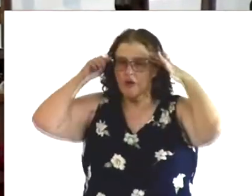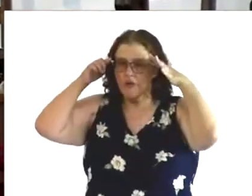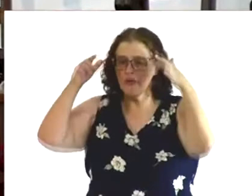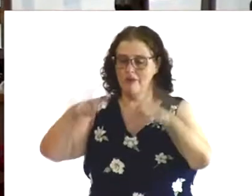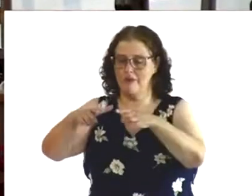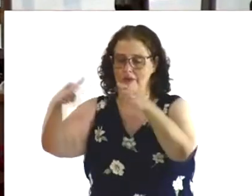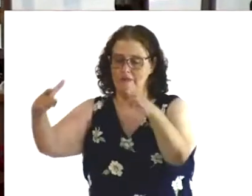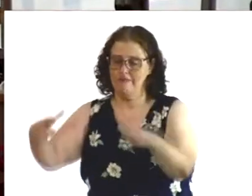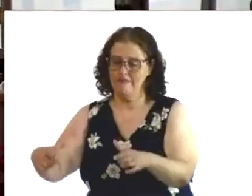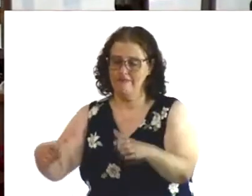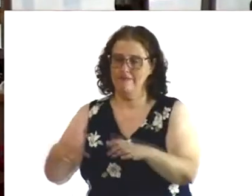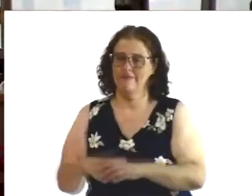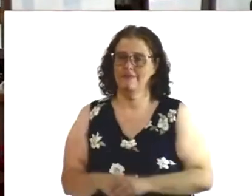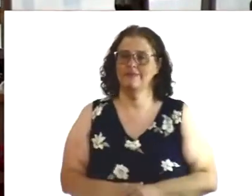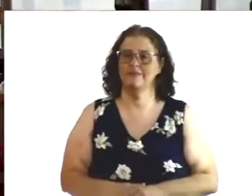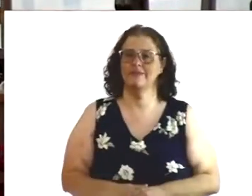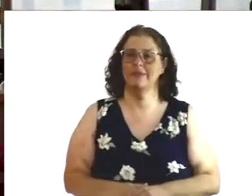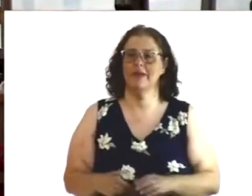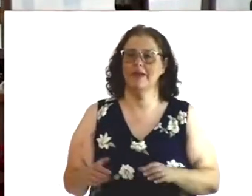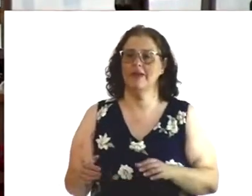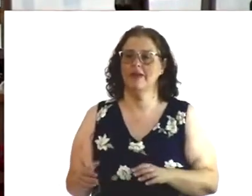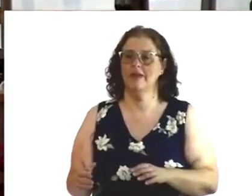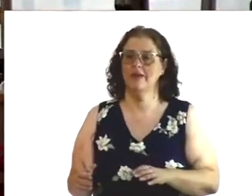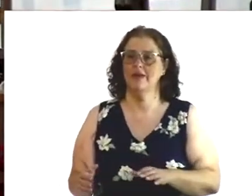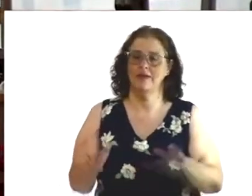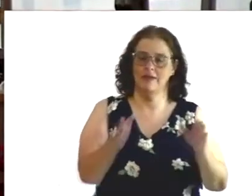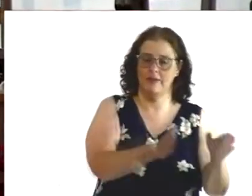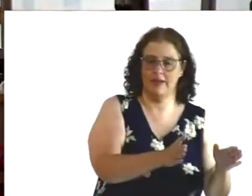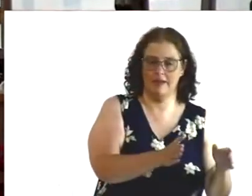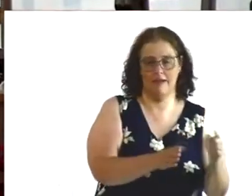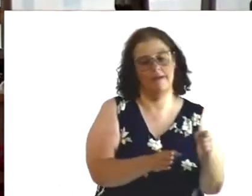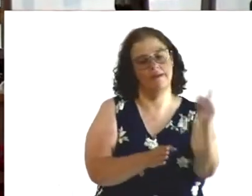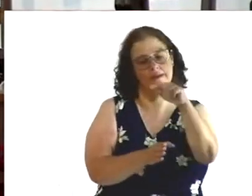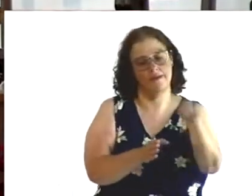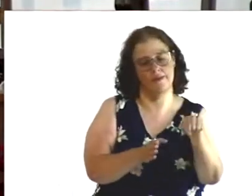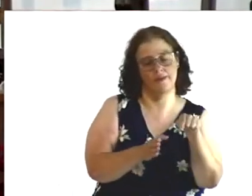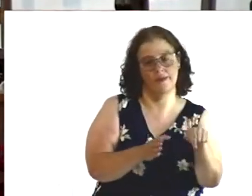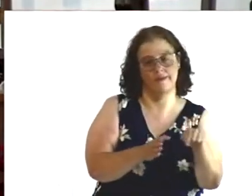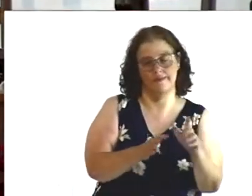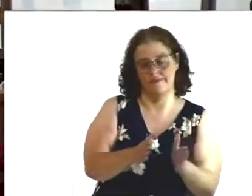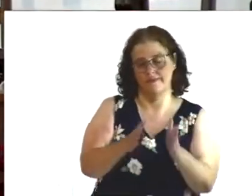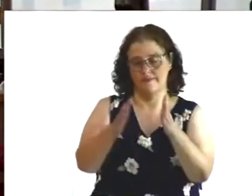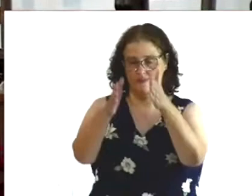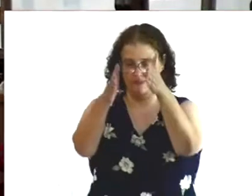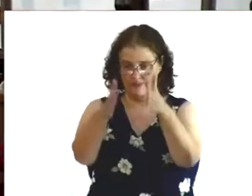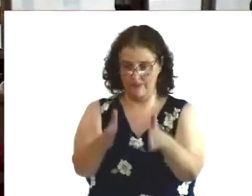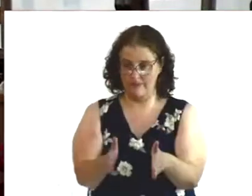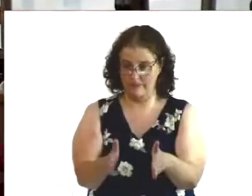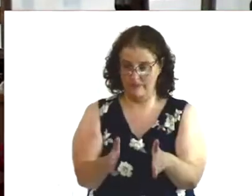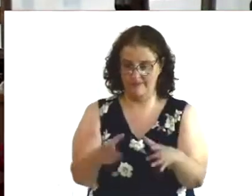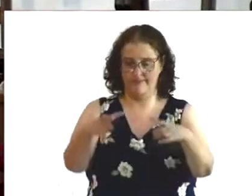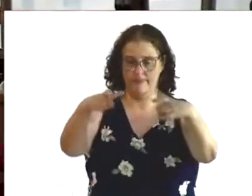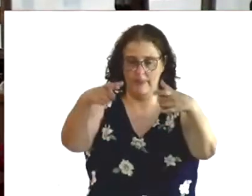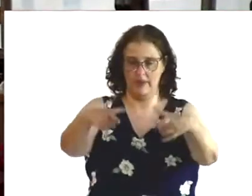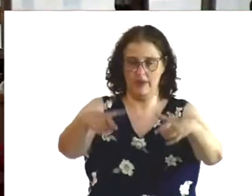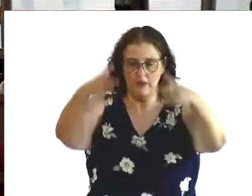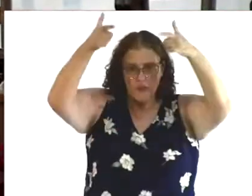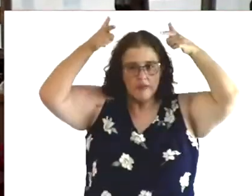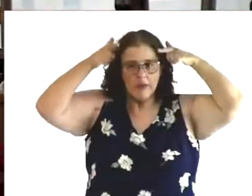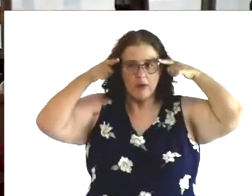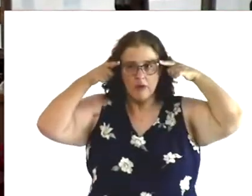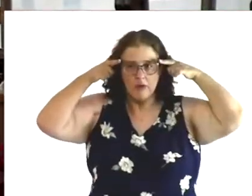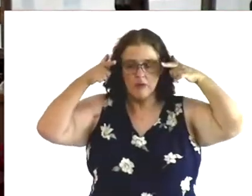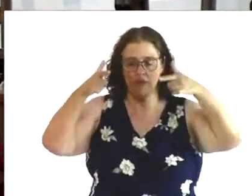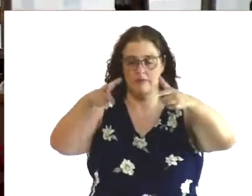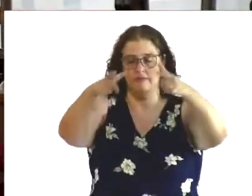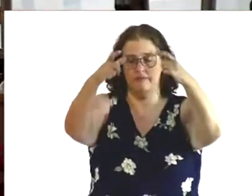assim, à esquerda da folha, um ponto de interrogação. No meio da folha, uma coroa